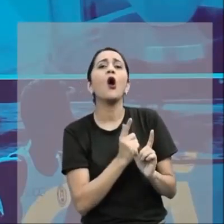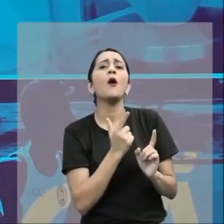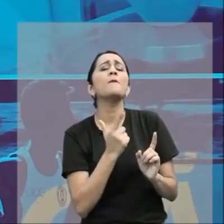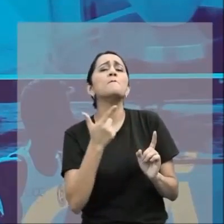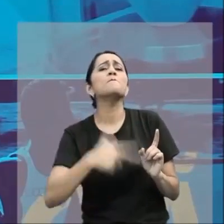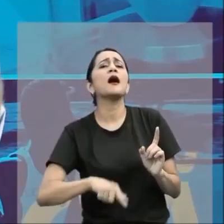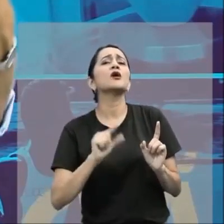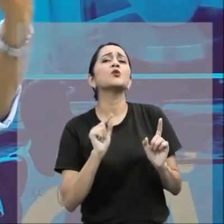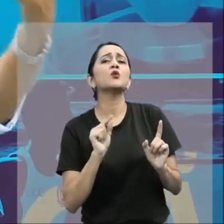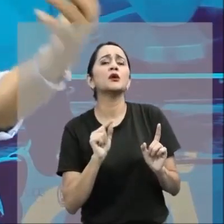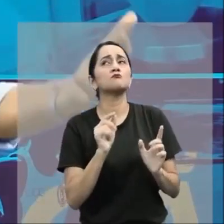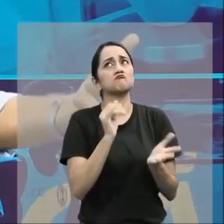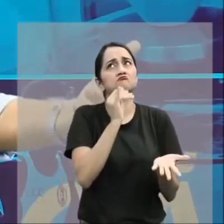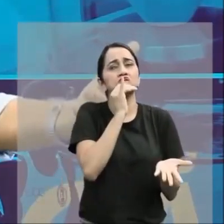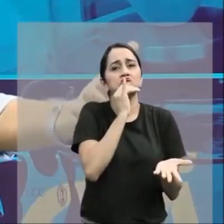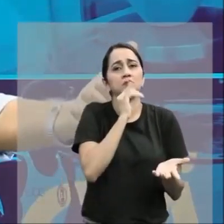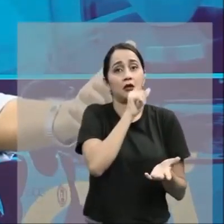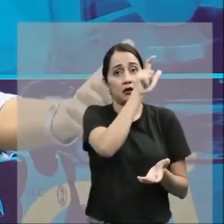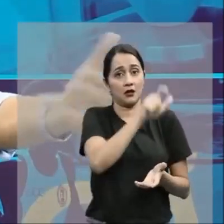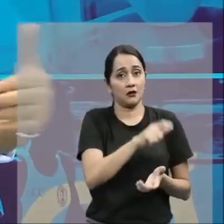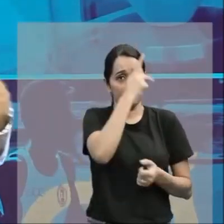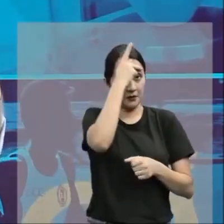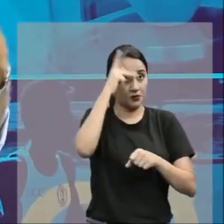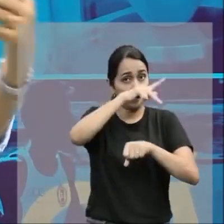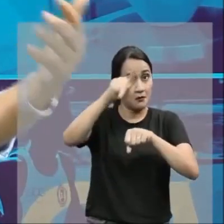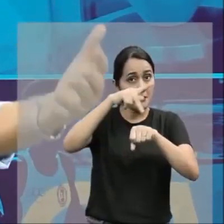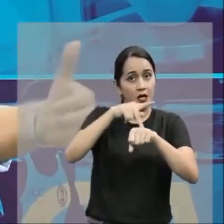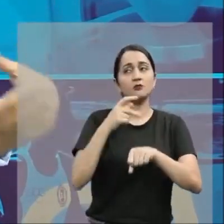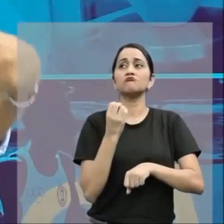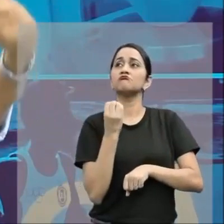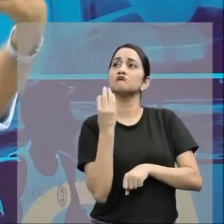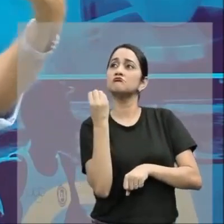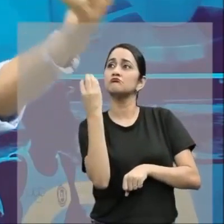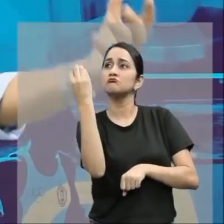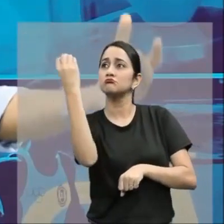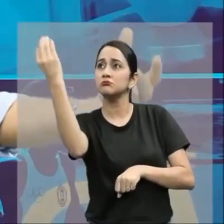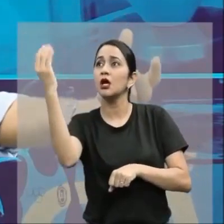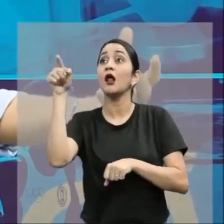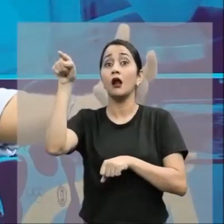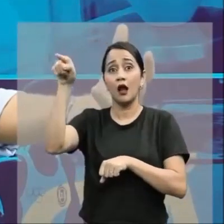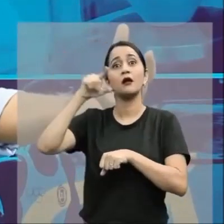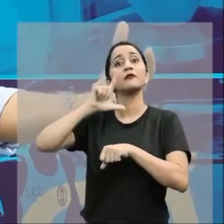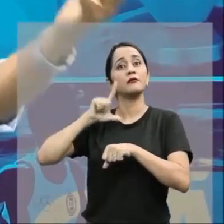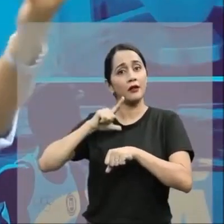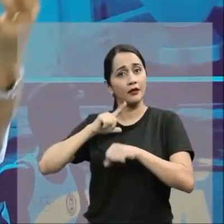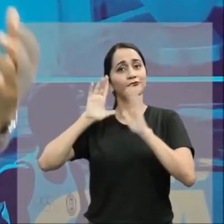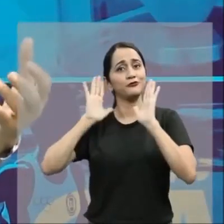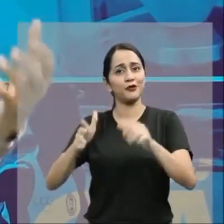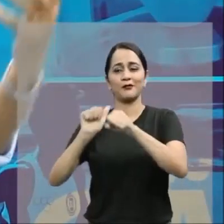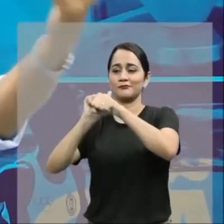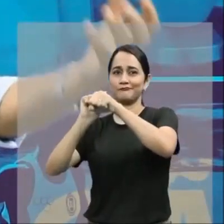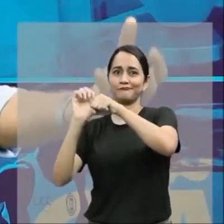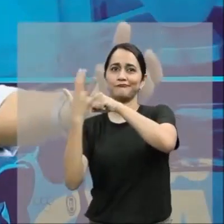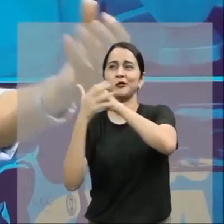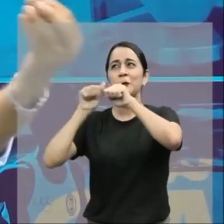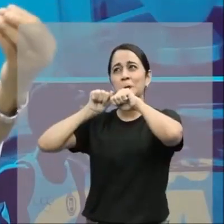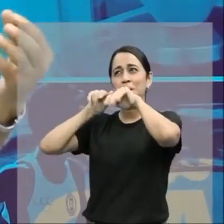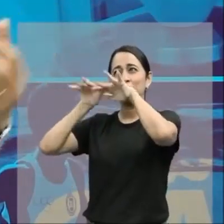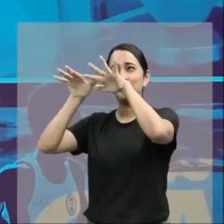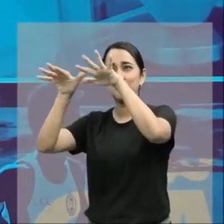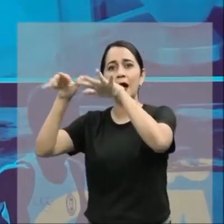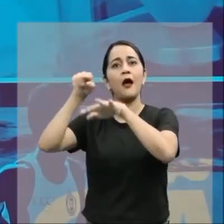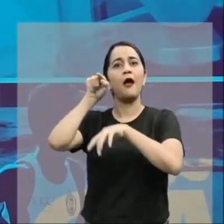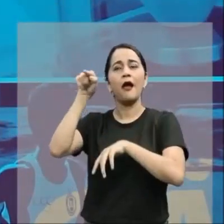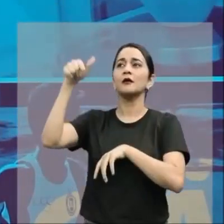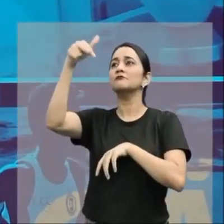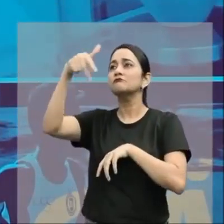essa pessoa pode ter vindo do exterior, de outros países onde há transmissão da doença. Essa história de vinda de